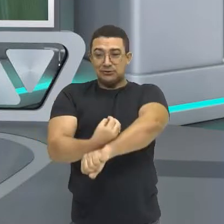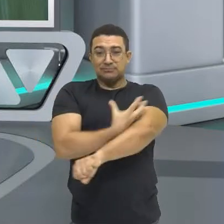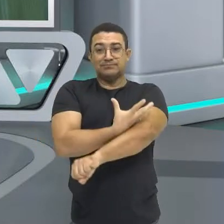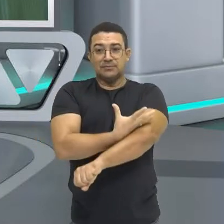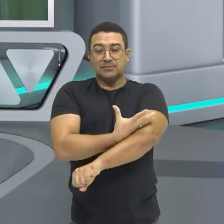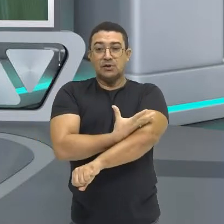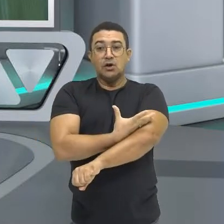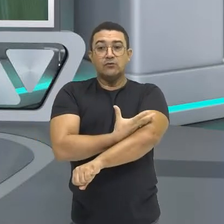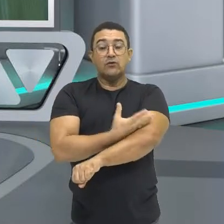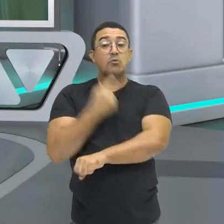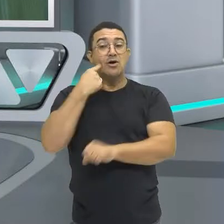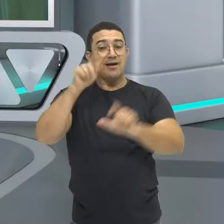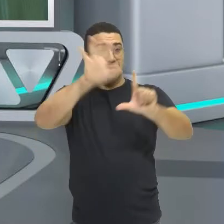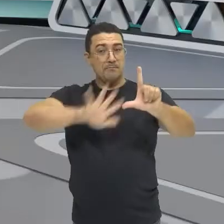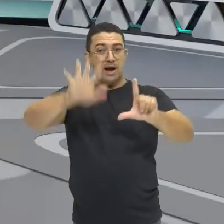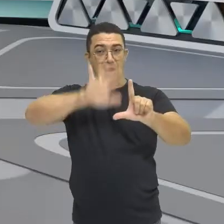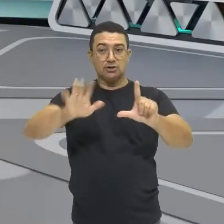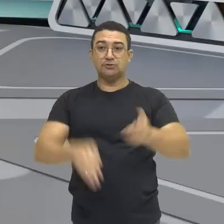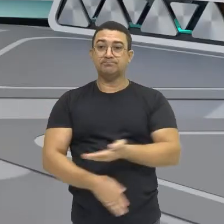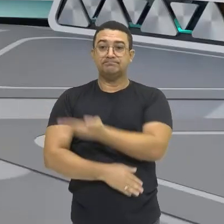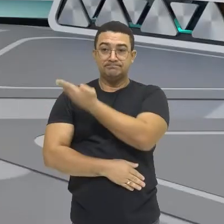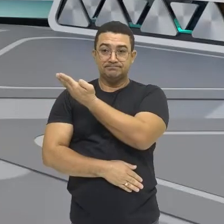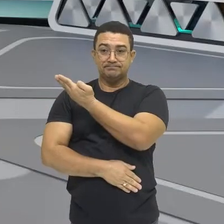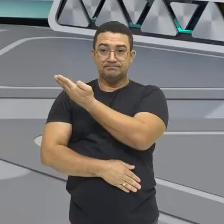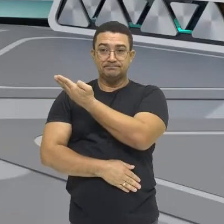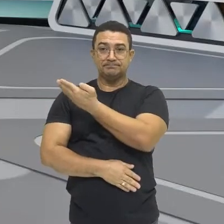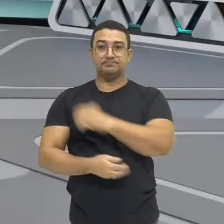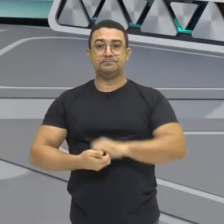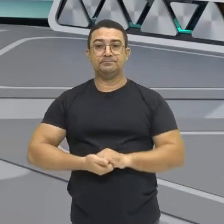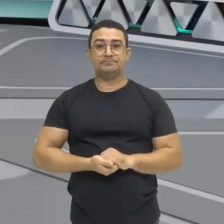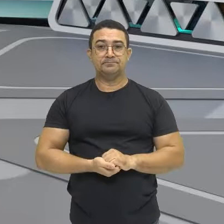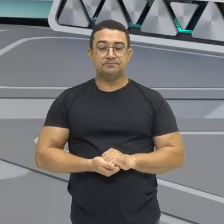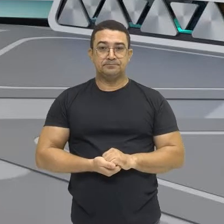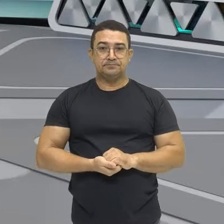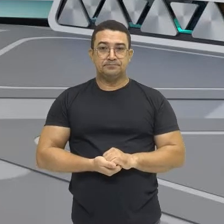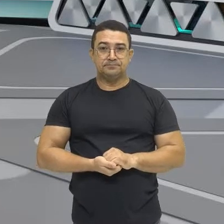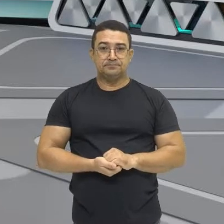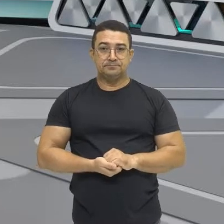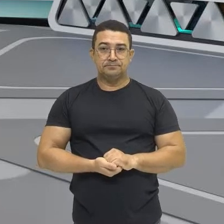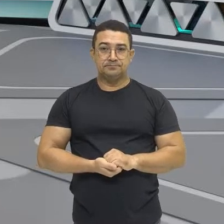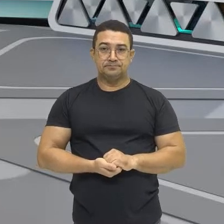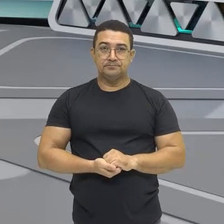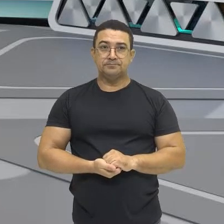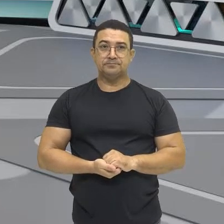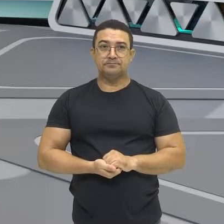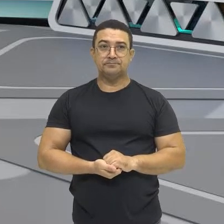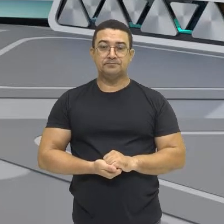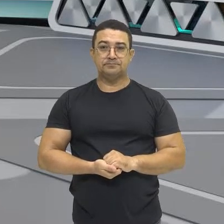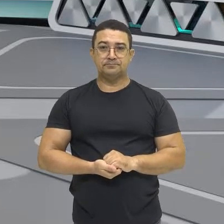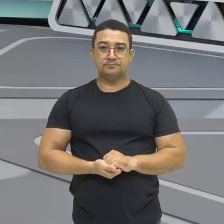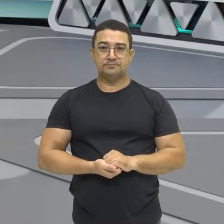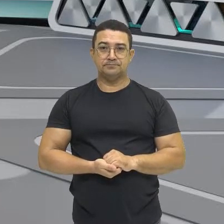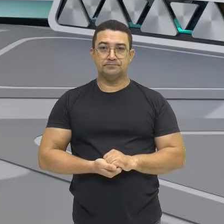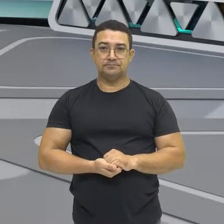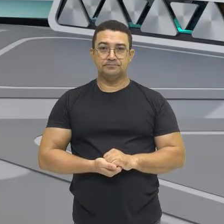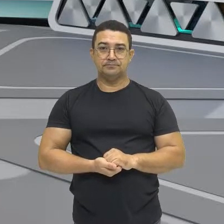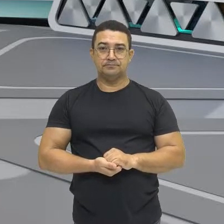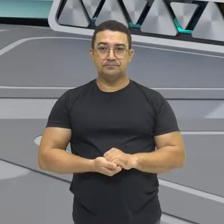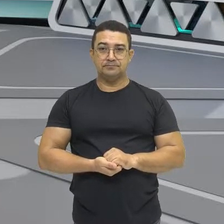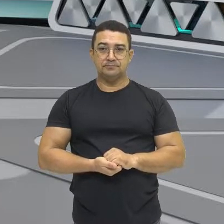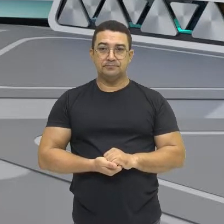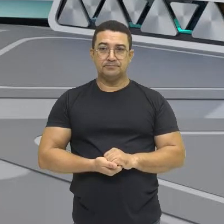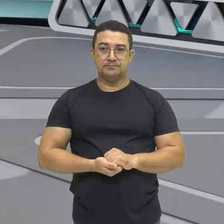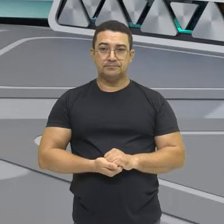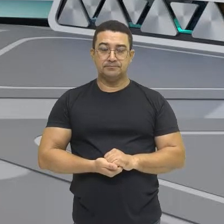para vocês. Vamos ver? Então, aqui, tá, para vocês, né? Vamos ver aqui, então. Essa